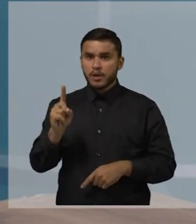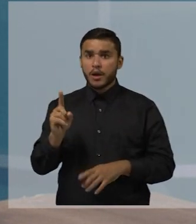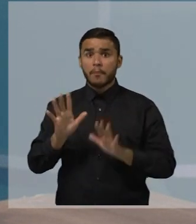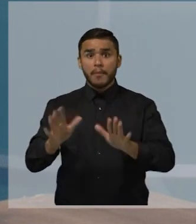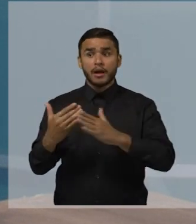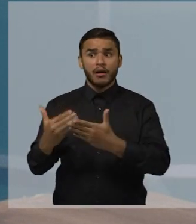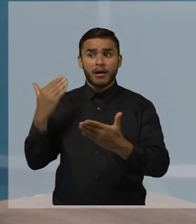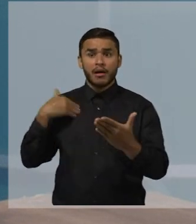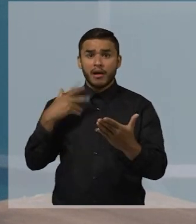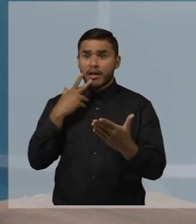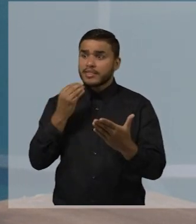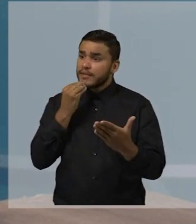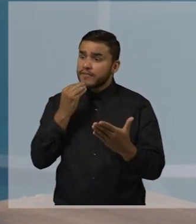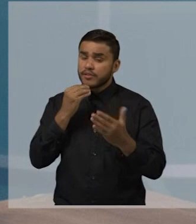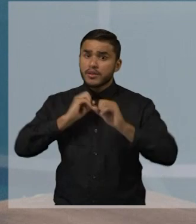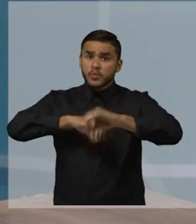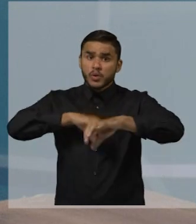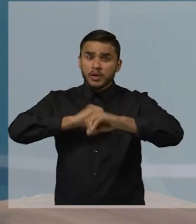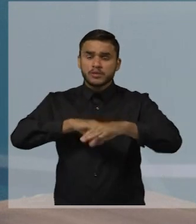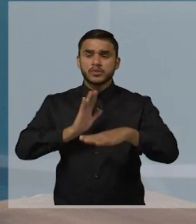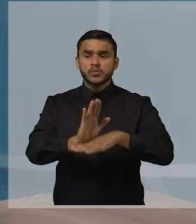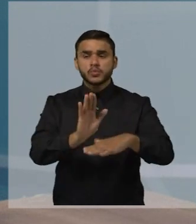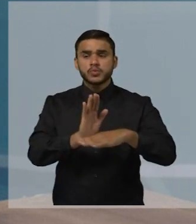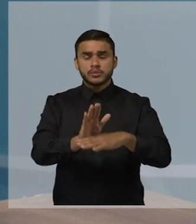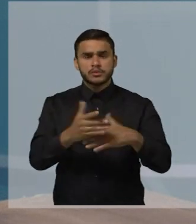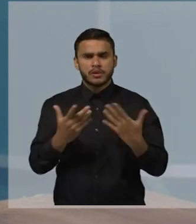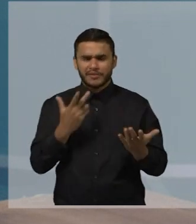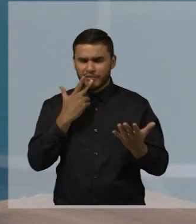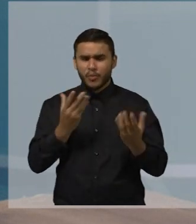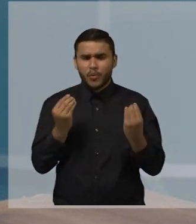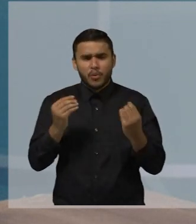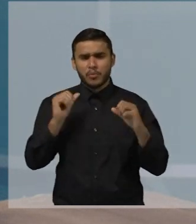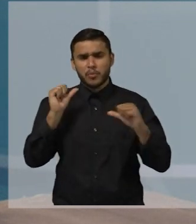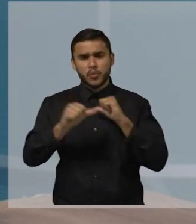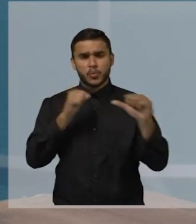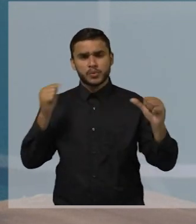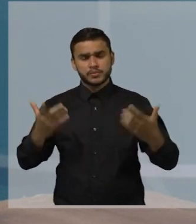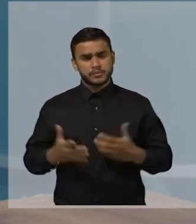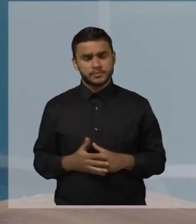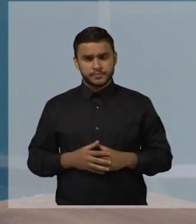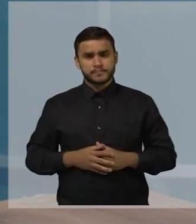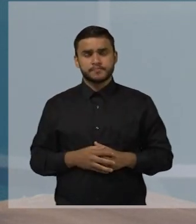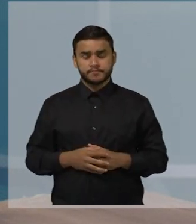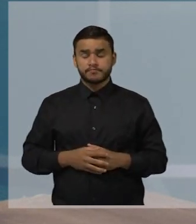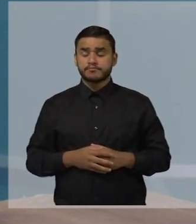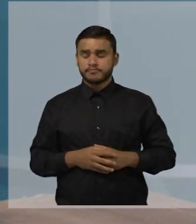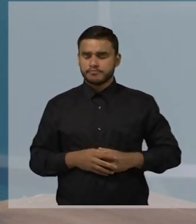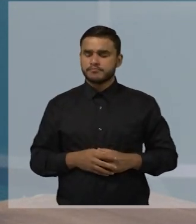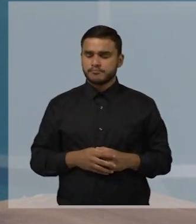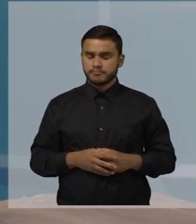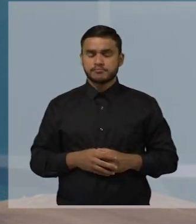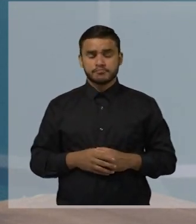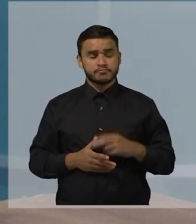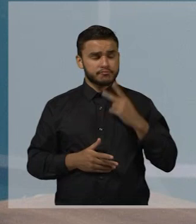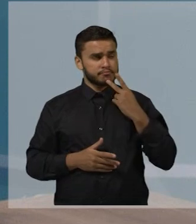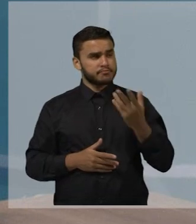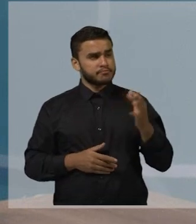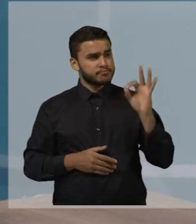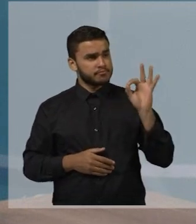é enxugar gelo, como a gente diz na expressão popular. Eu acho que a sua